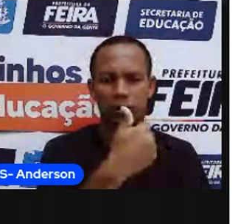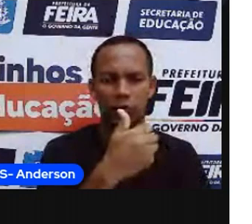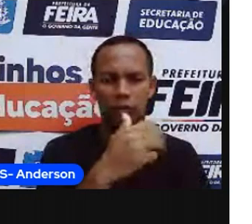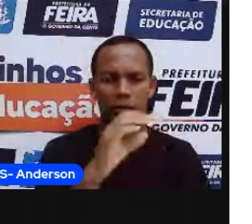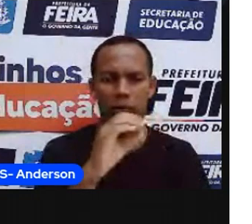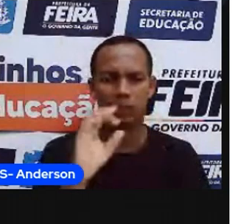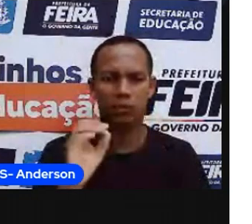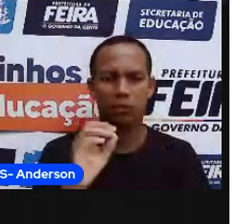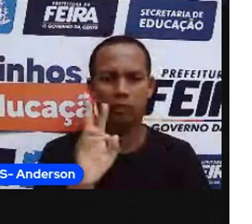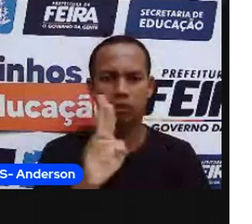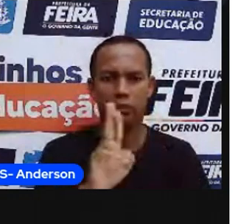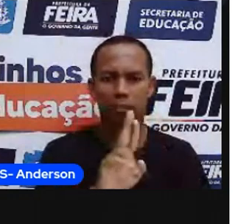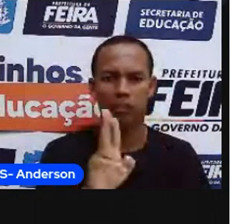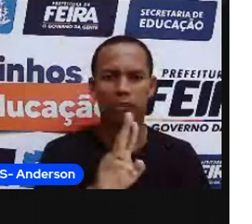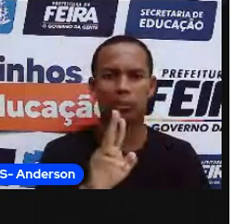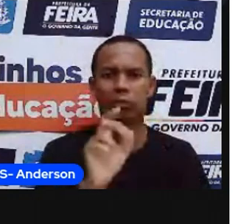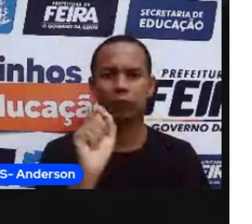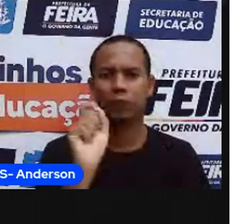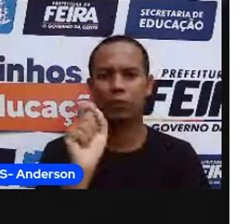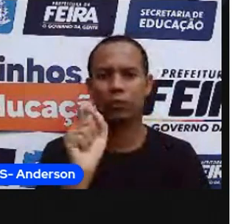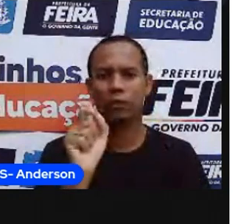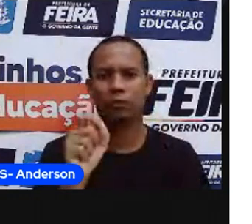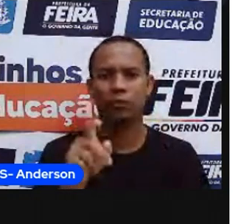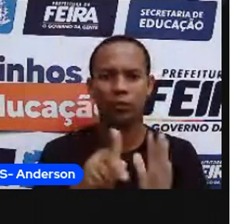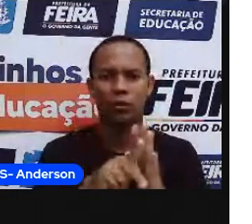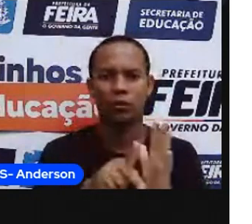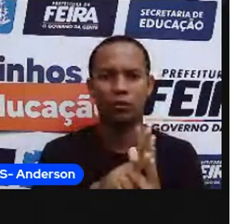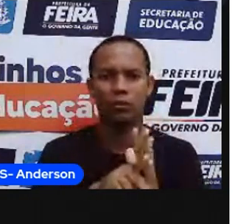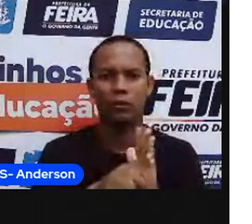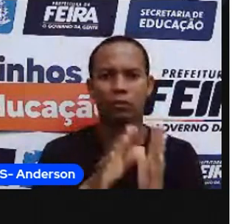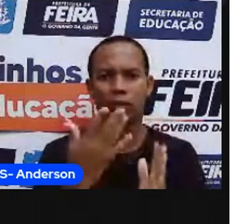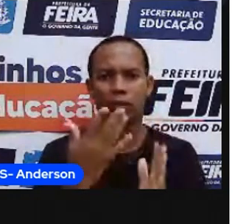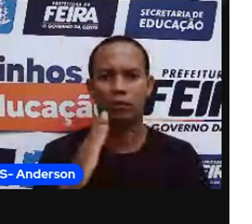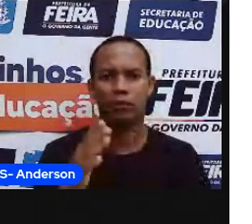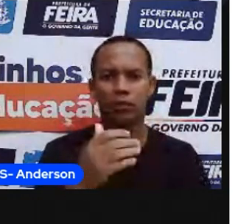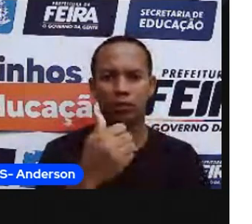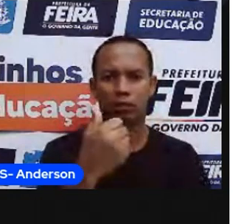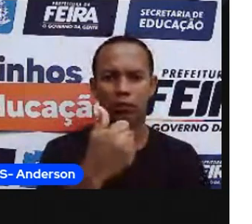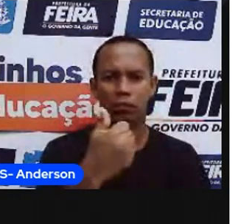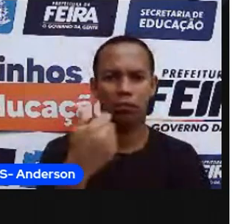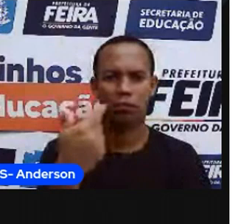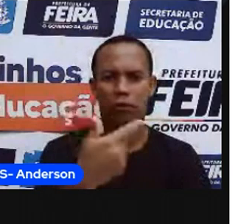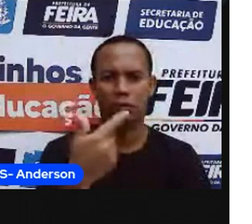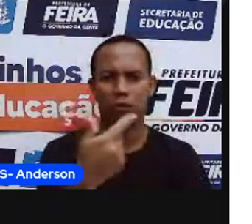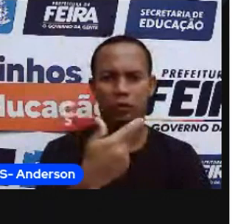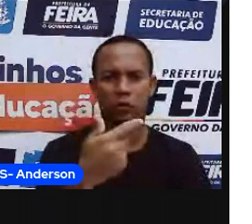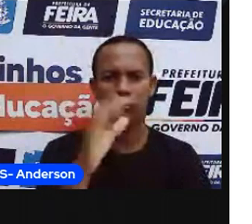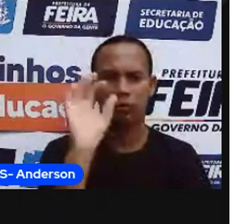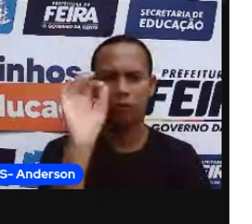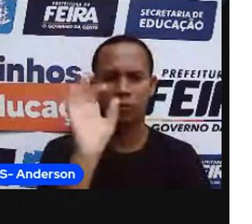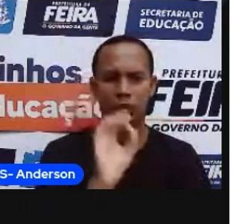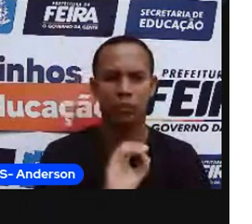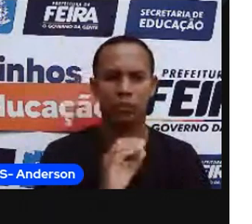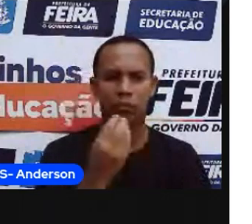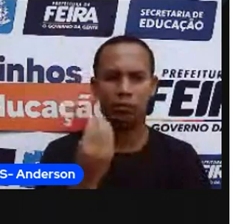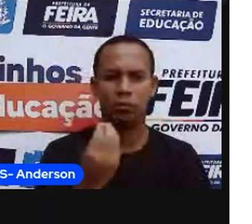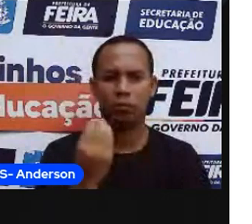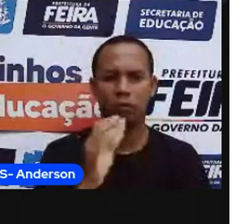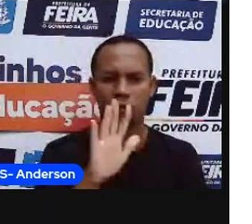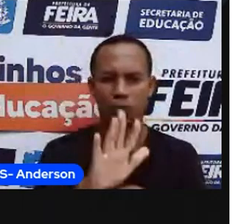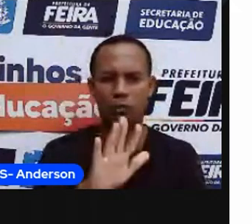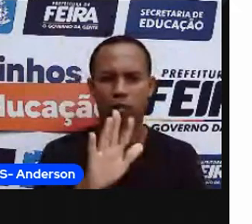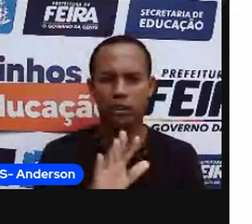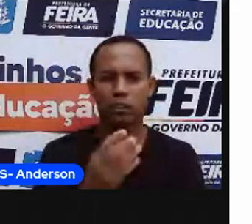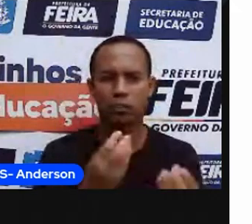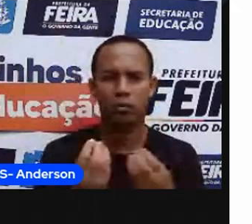você tem R$100, e aí desses R$100, 12, né, seria 12%, né? Então vamos lá.